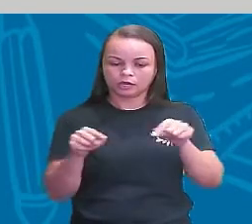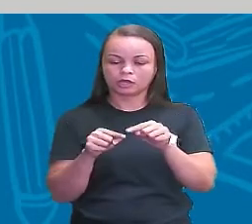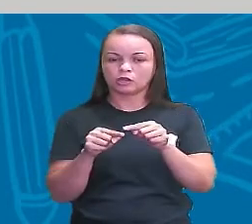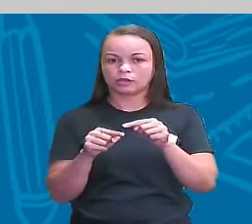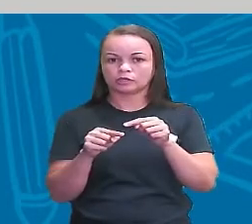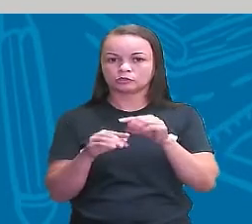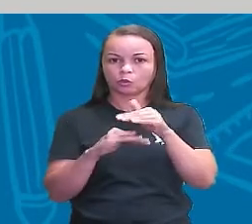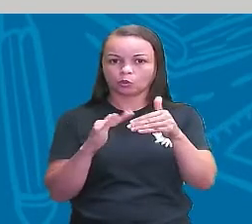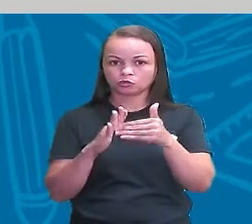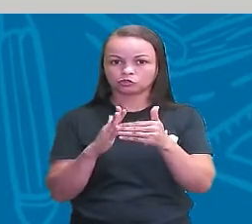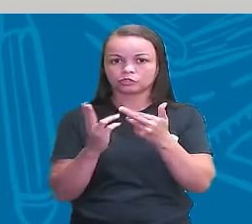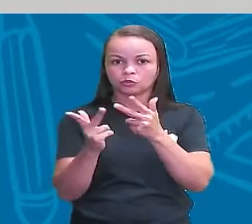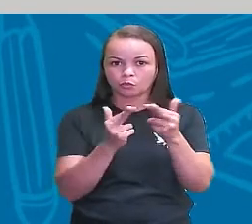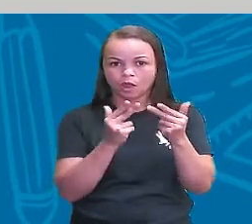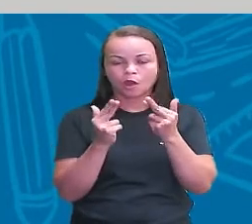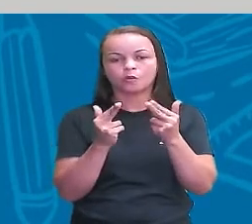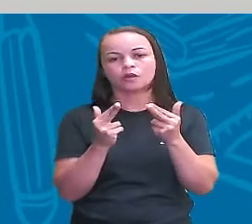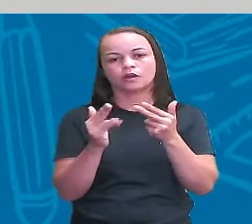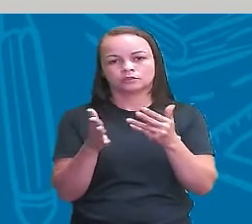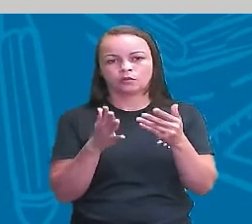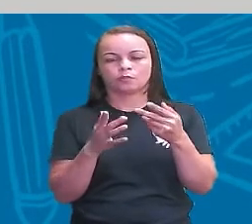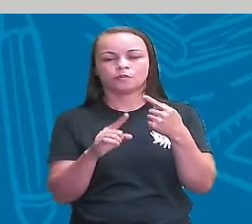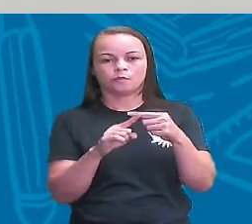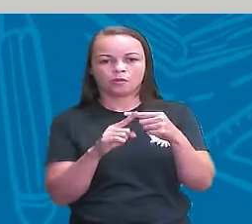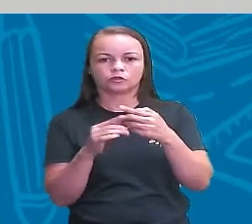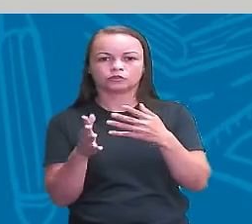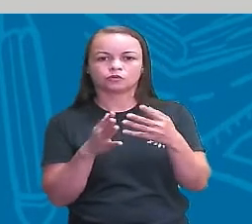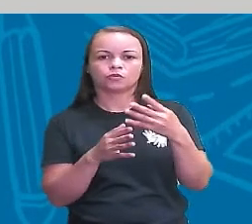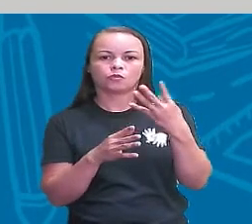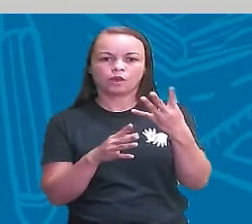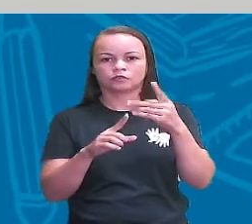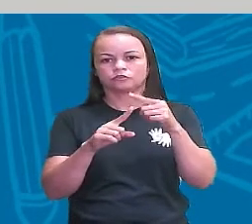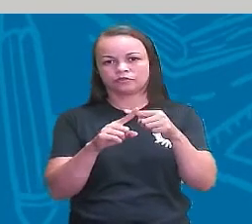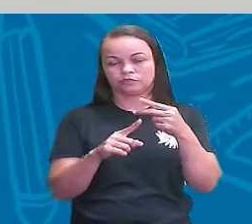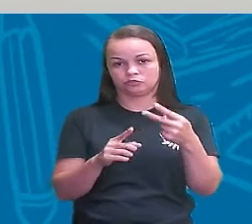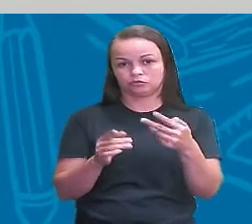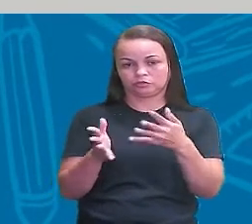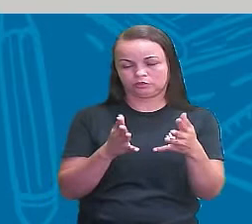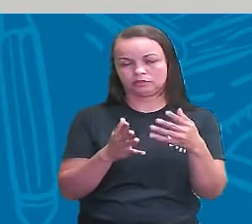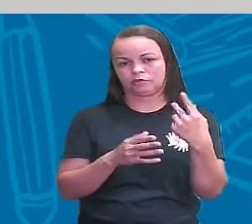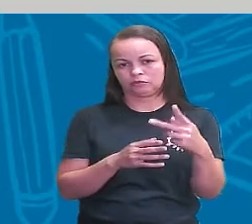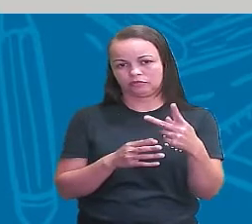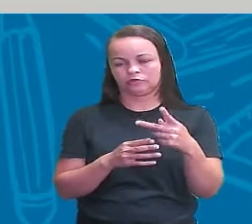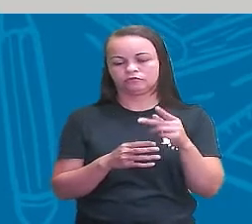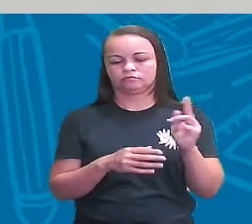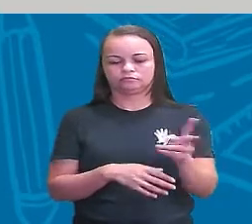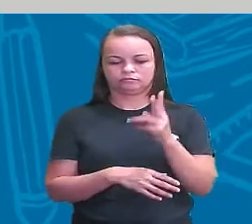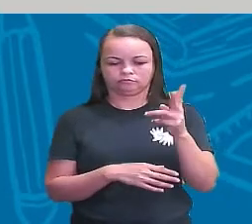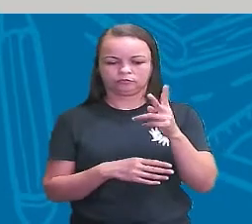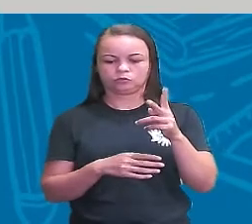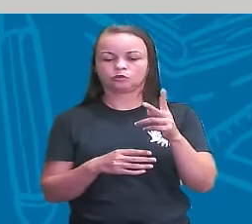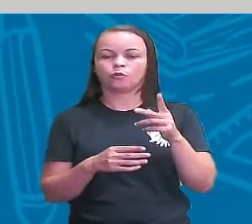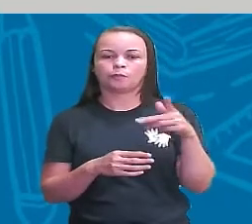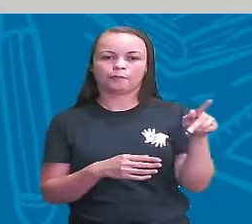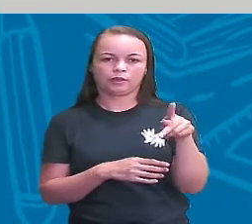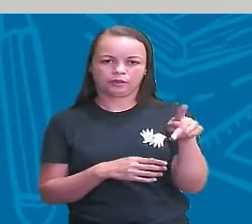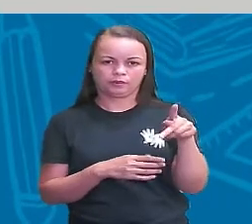isso, eu posso multiplicar 4 vezes L, tá? E aí, eu vou estar dando o valor do meu perímetro, ok?